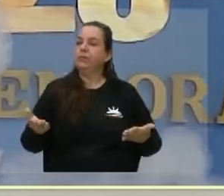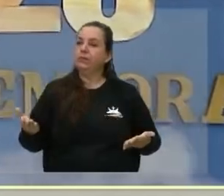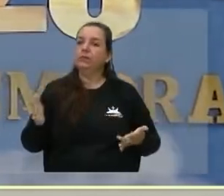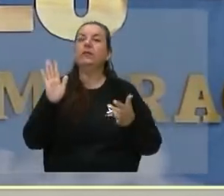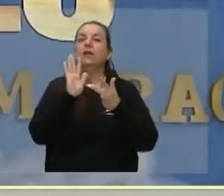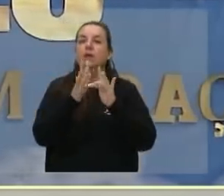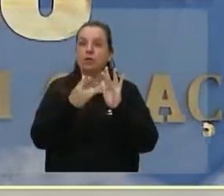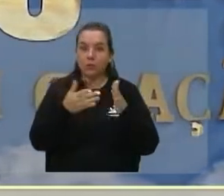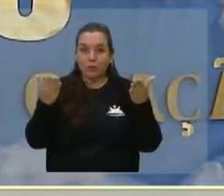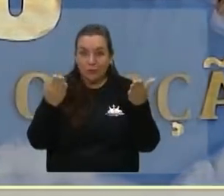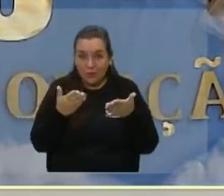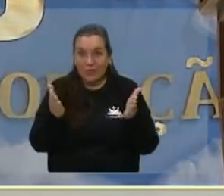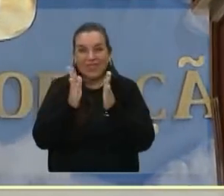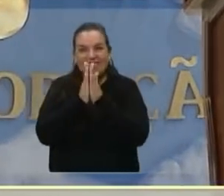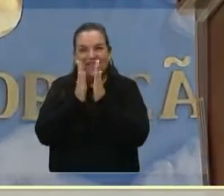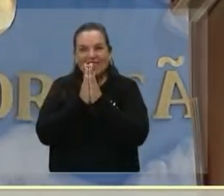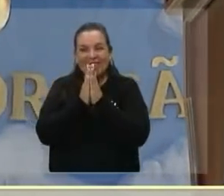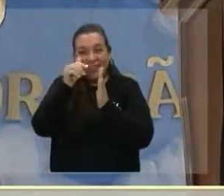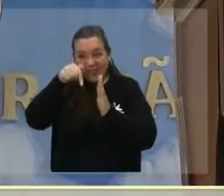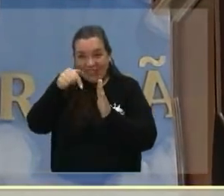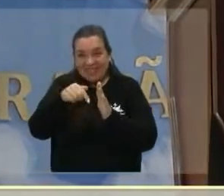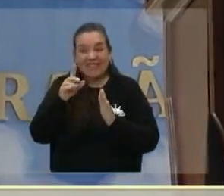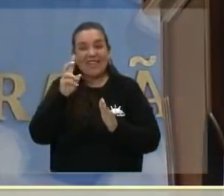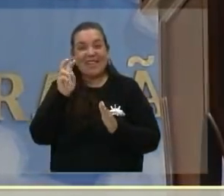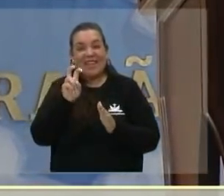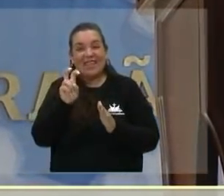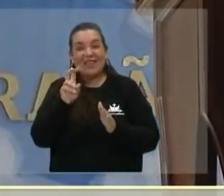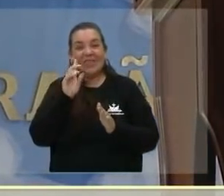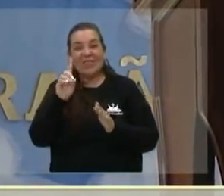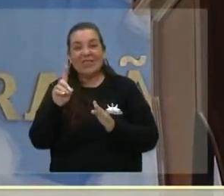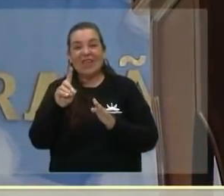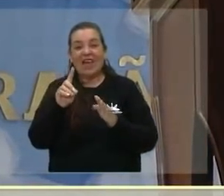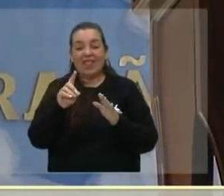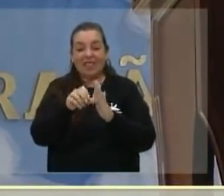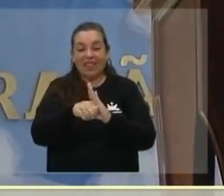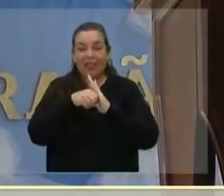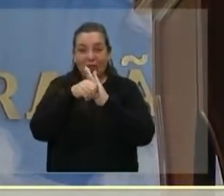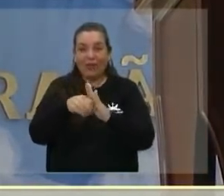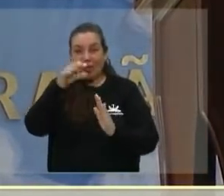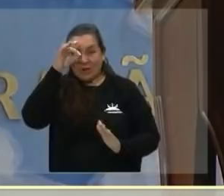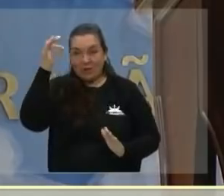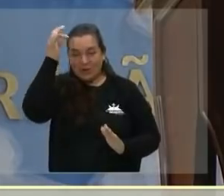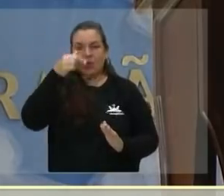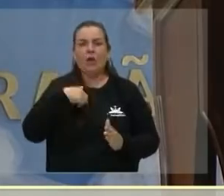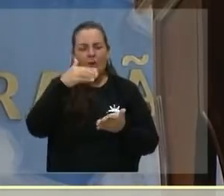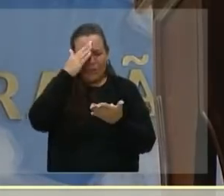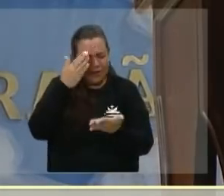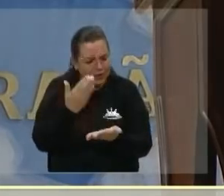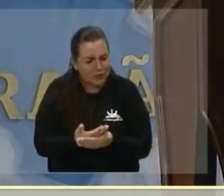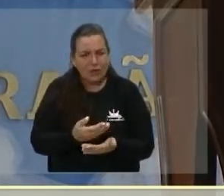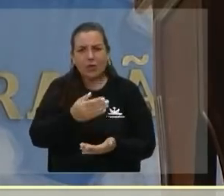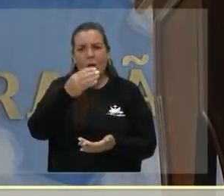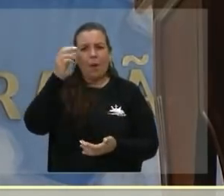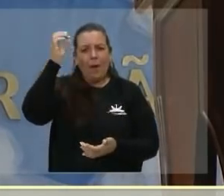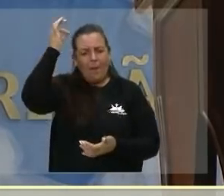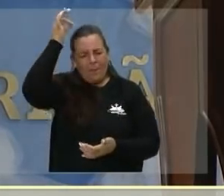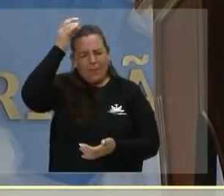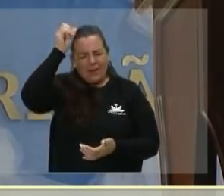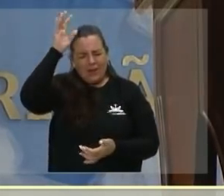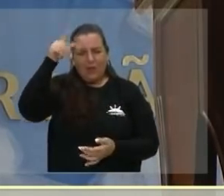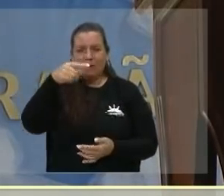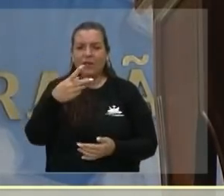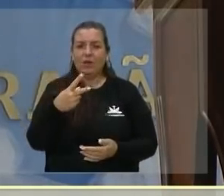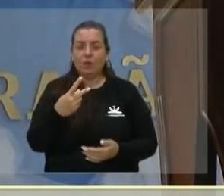jesus hoje intercedendo nesse 15 dias da novena do divino espírito santo e eu acredito não pentecostes na tua vida numa